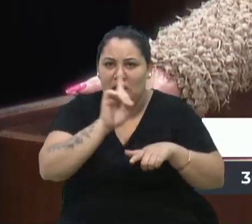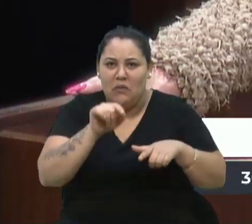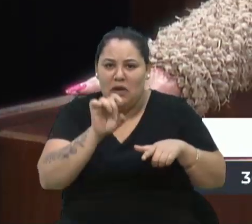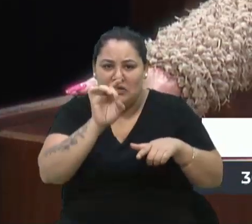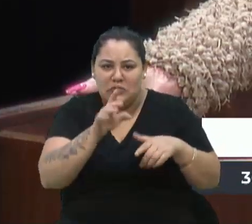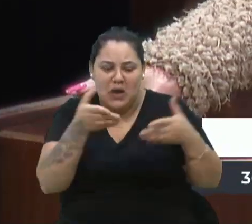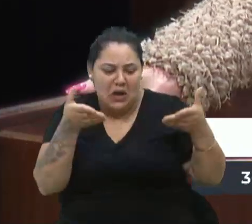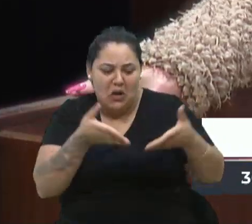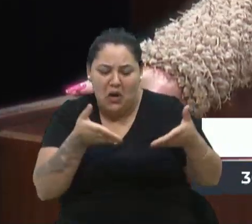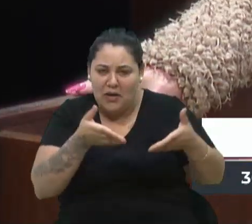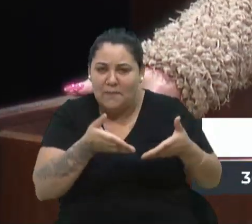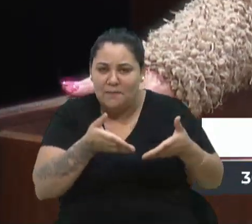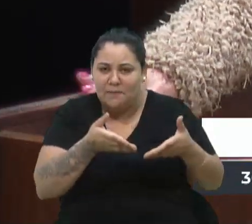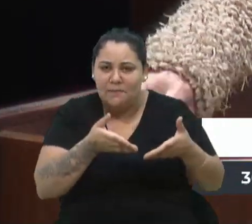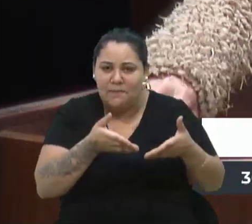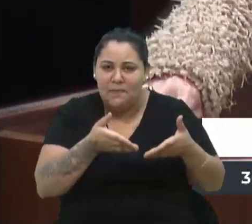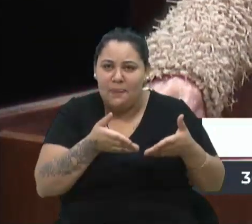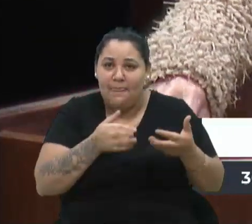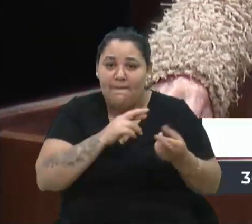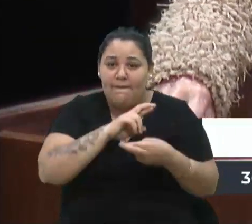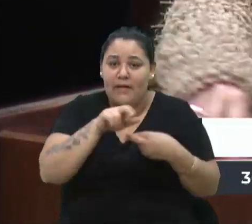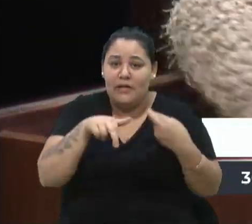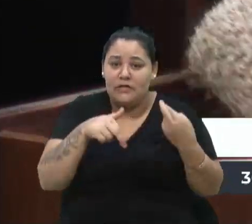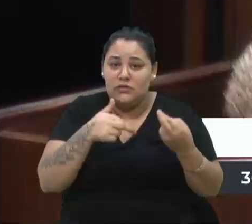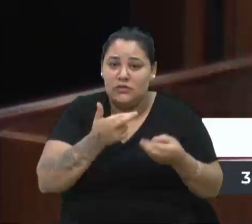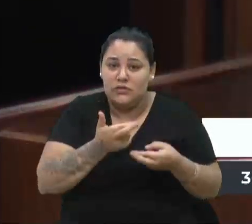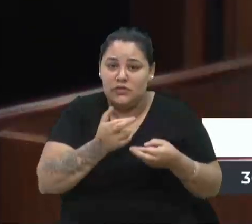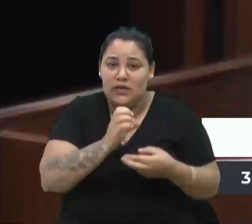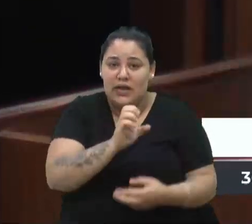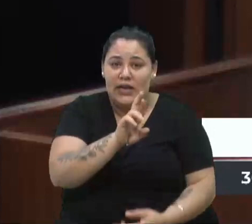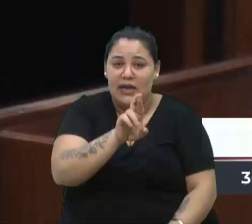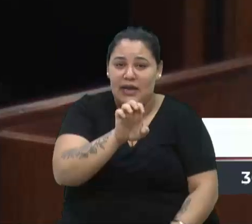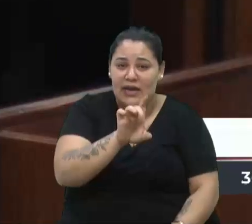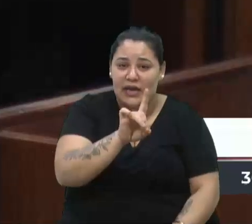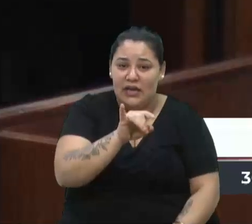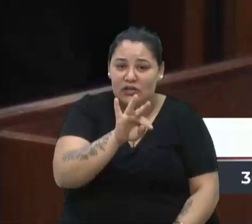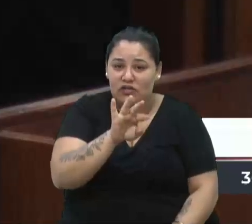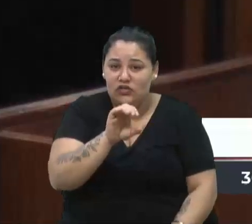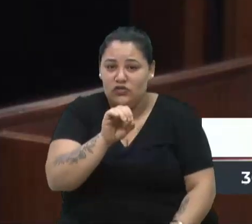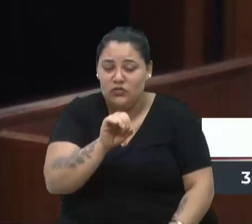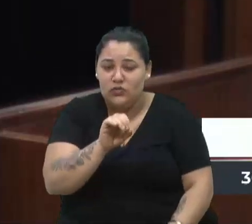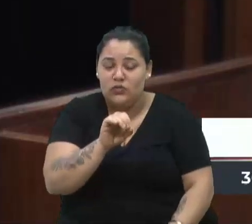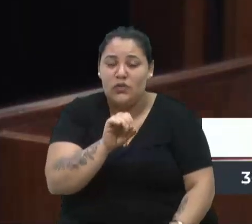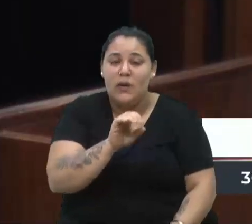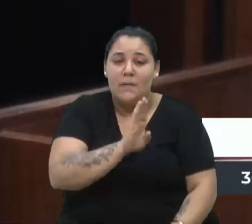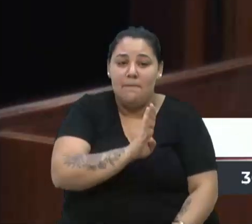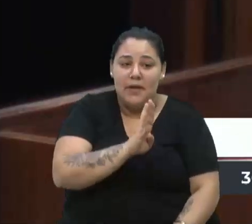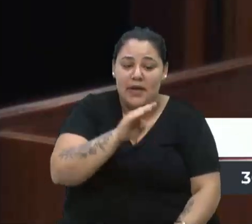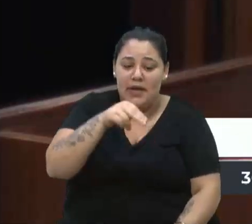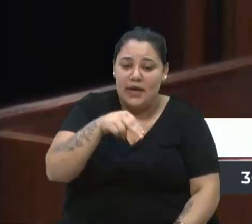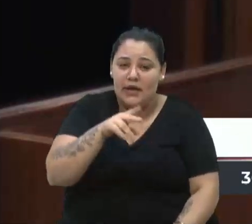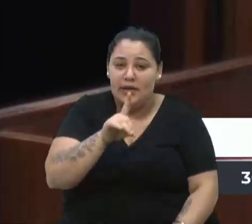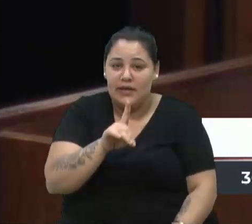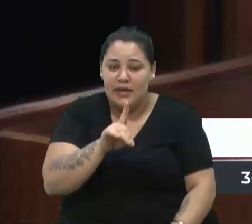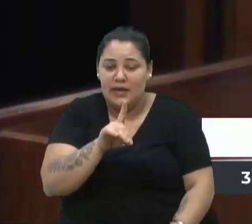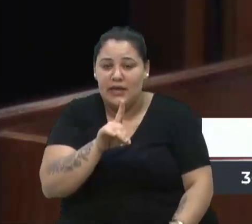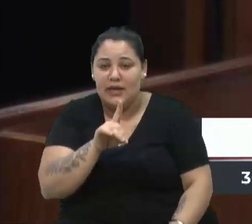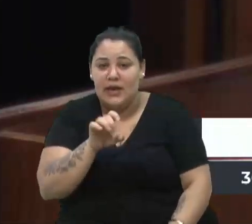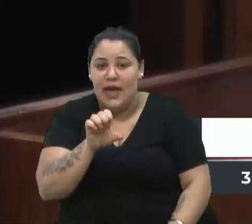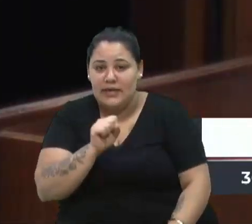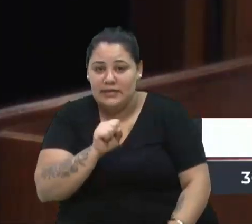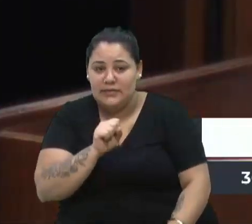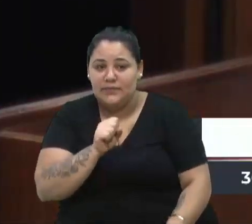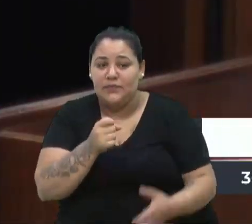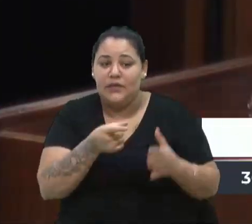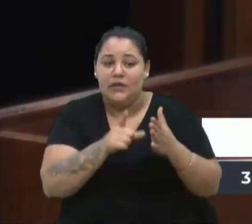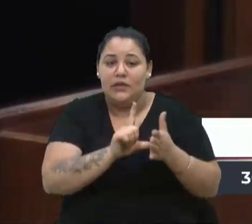ano, né? Em relação aos créditos, em relação ao BNDES. Antes de falar sobre